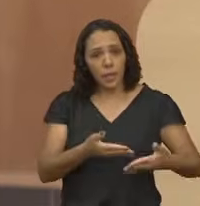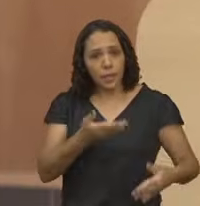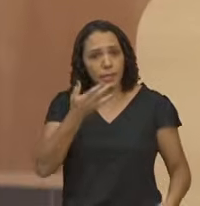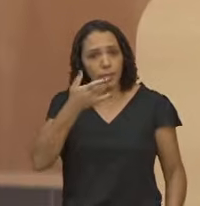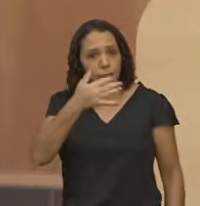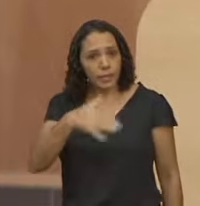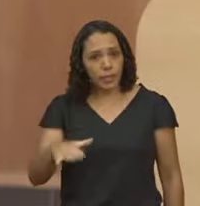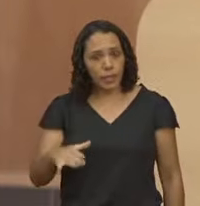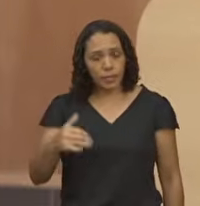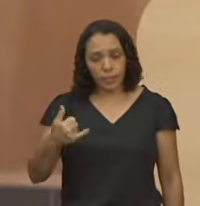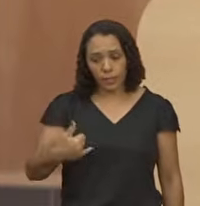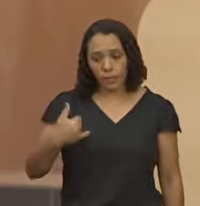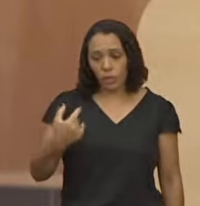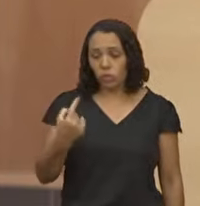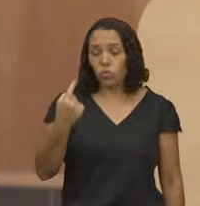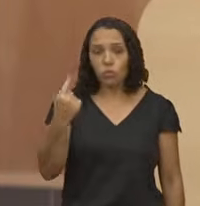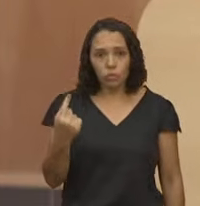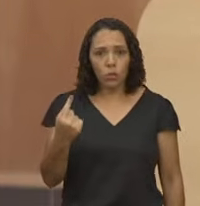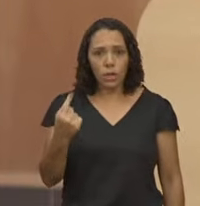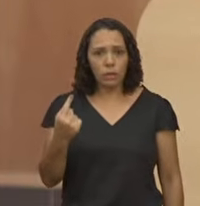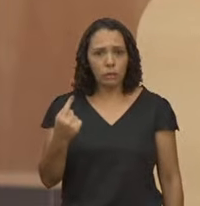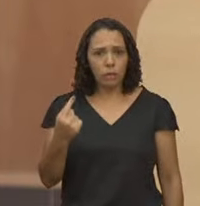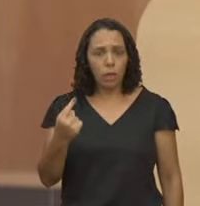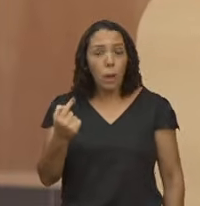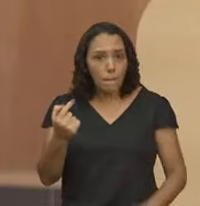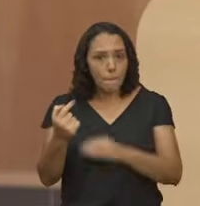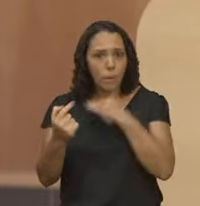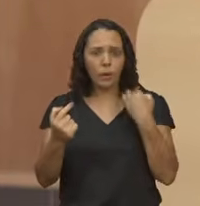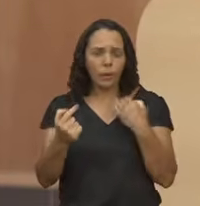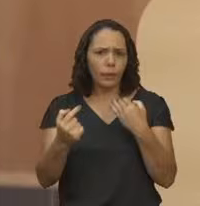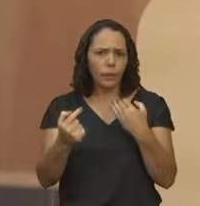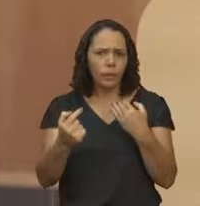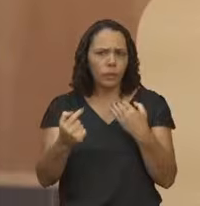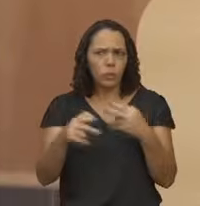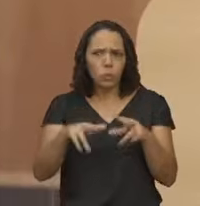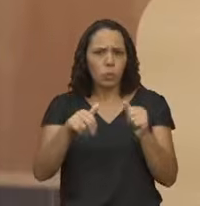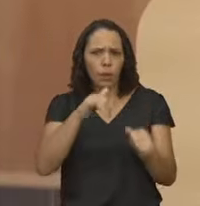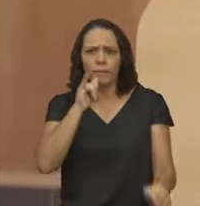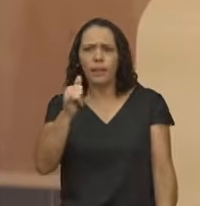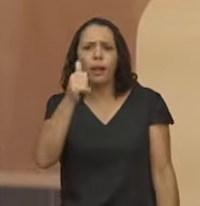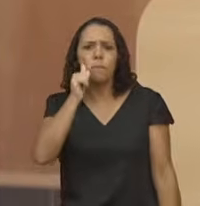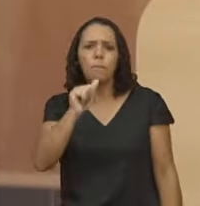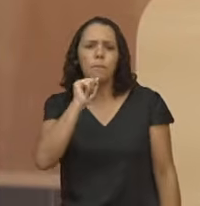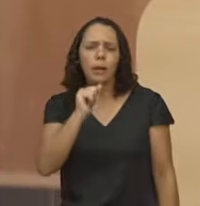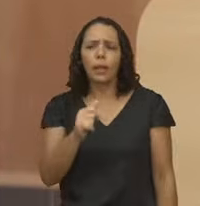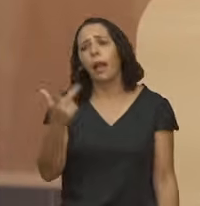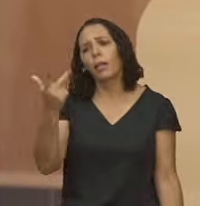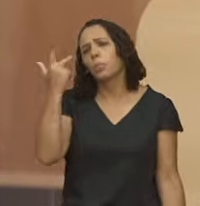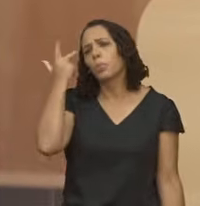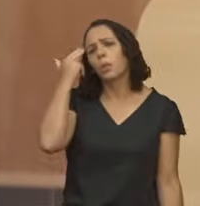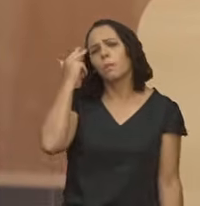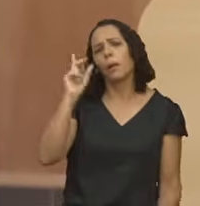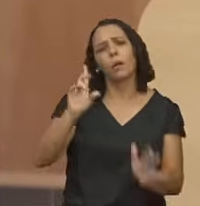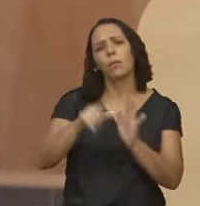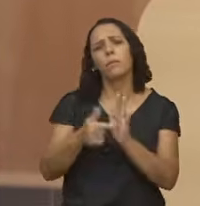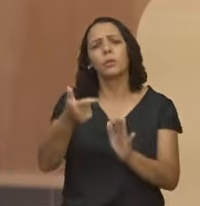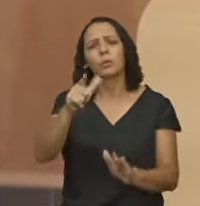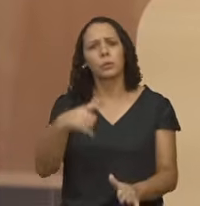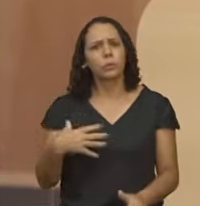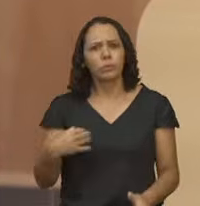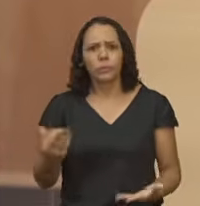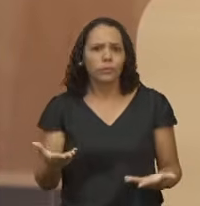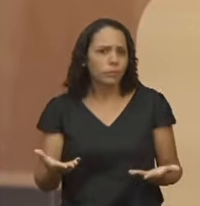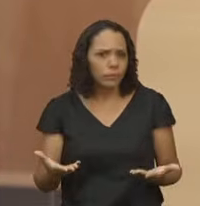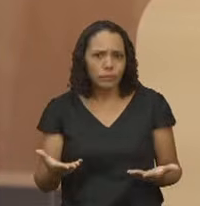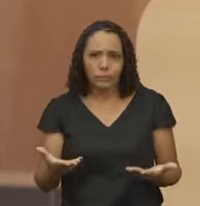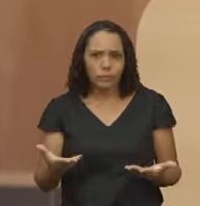isso para ela, porque nada entra no lugar dessa criança. Justamente porque é uma pessoa única e irrepetível, e é a mesma pessoa desde sempre,